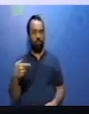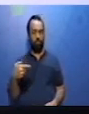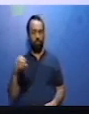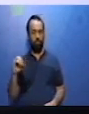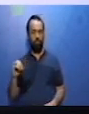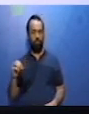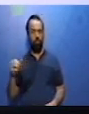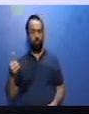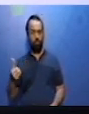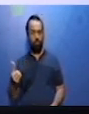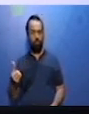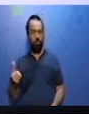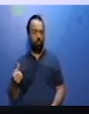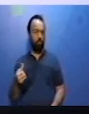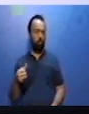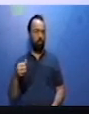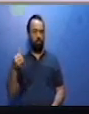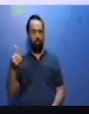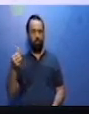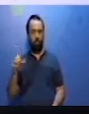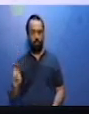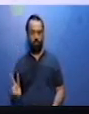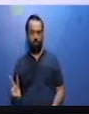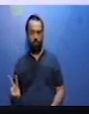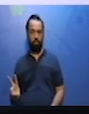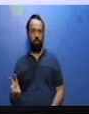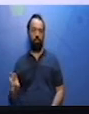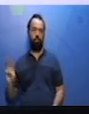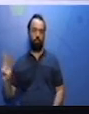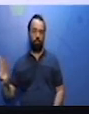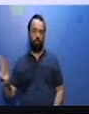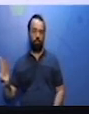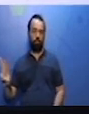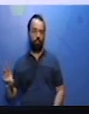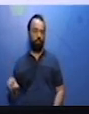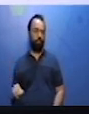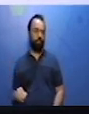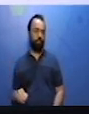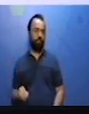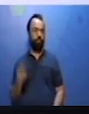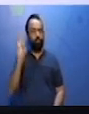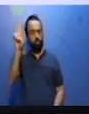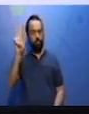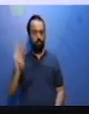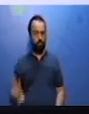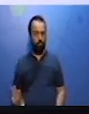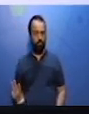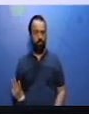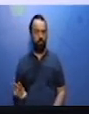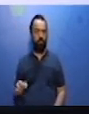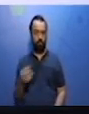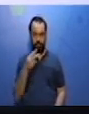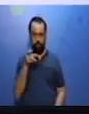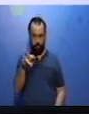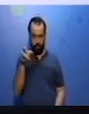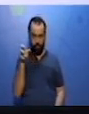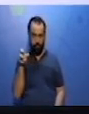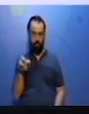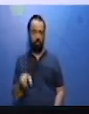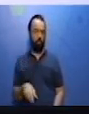- 0 da 66 dividido por 2 que dá 3 perceber que vai dar a mesma coisa